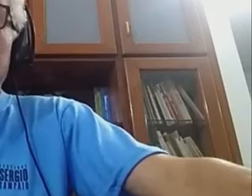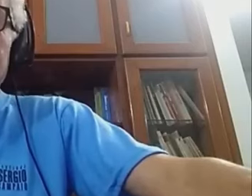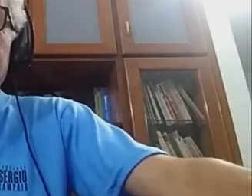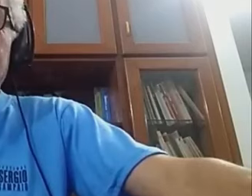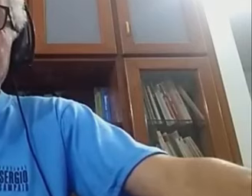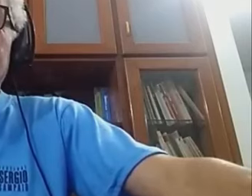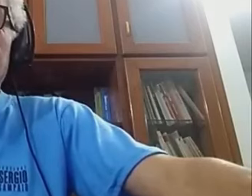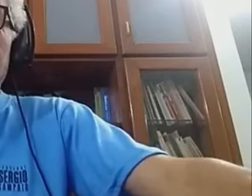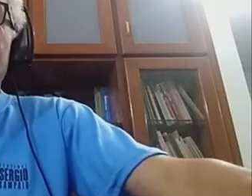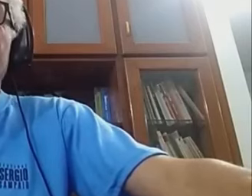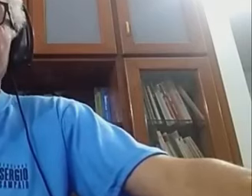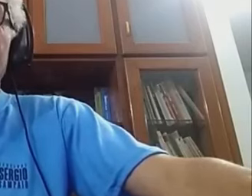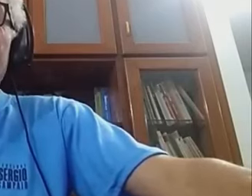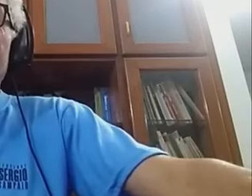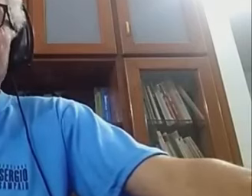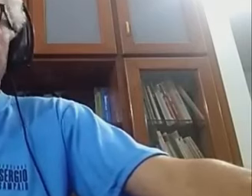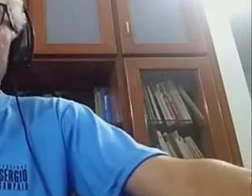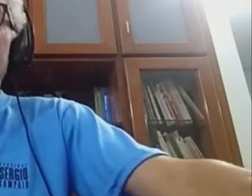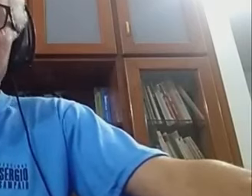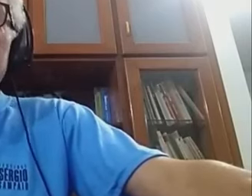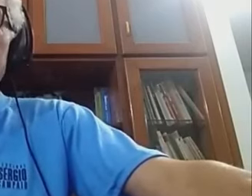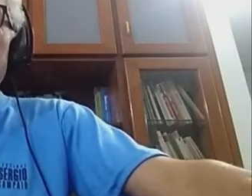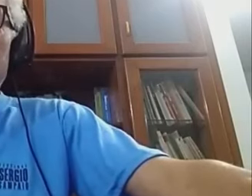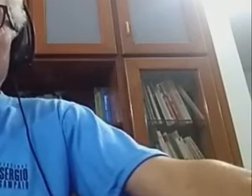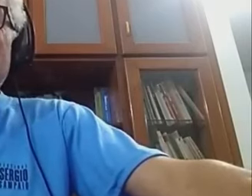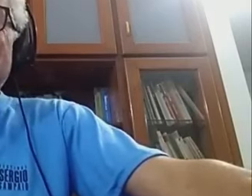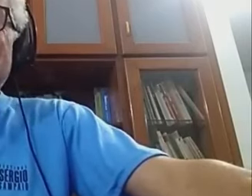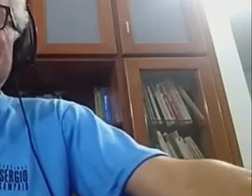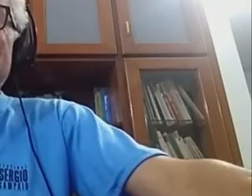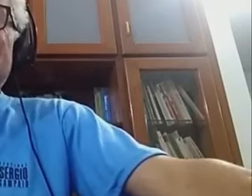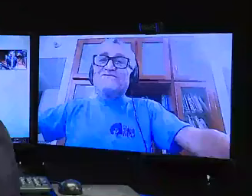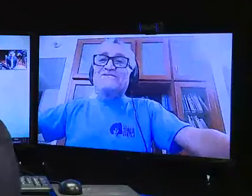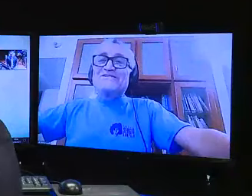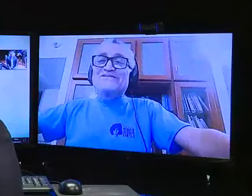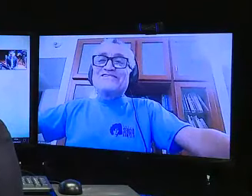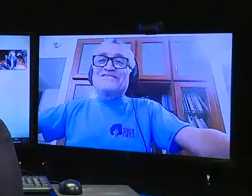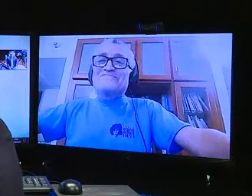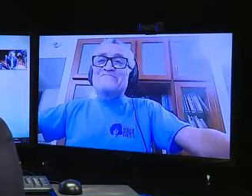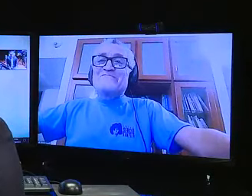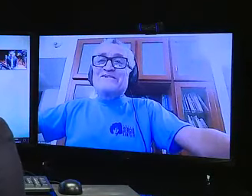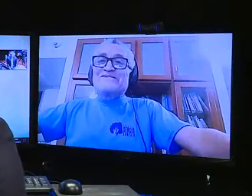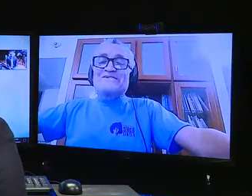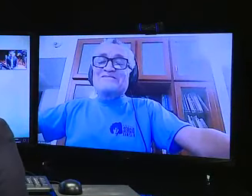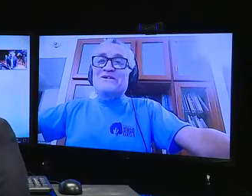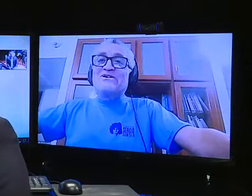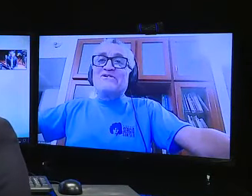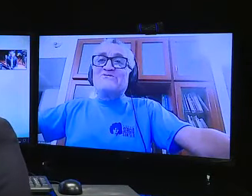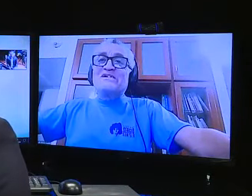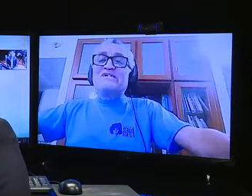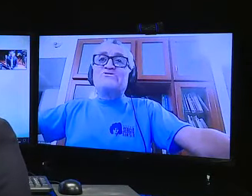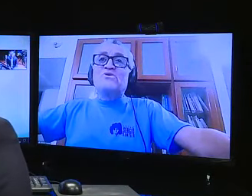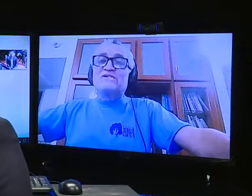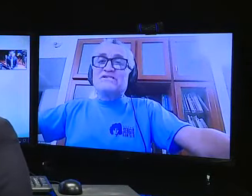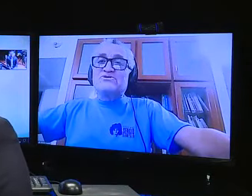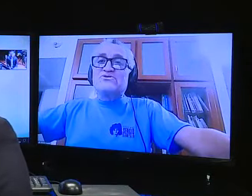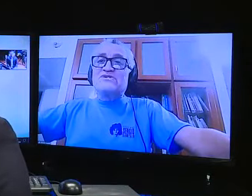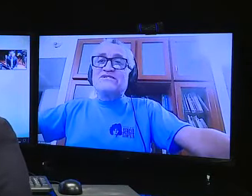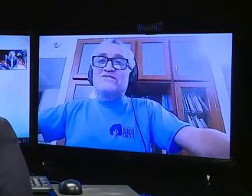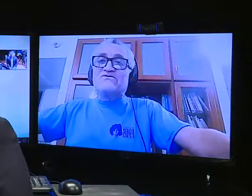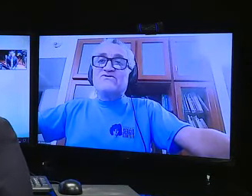capixaba importantíssimo que, infelizmente, é muito pouco conhecido no Espírito Santo. Sérgio Sampaio não é um cantor